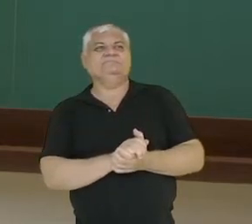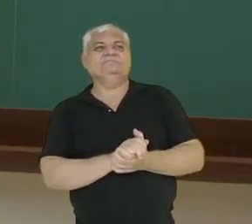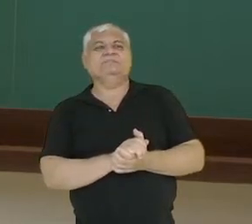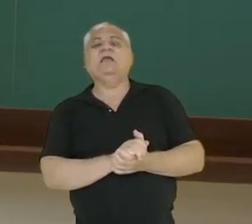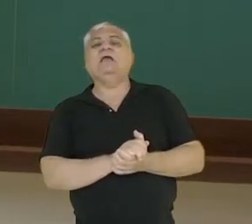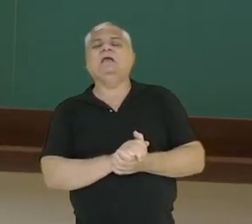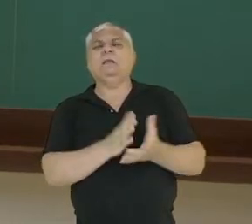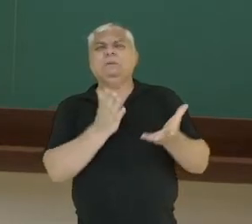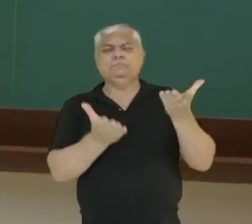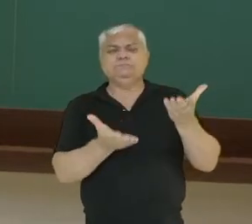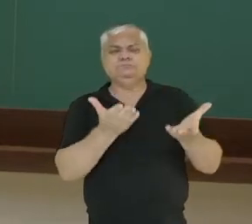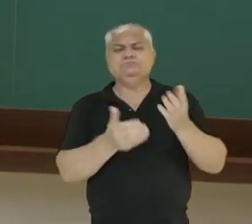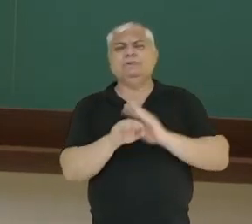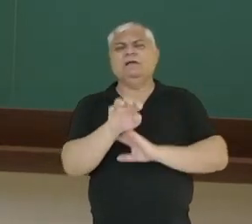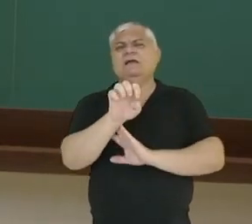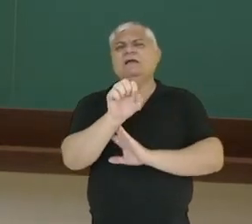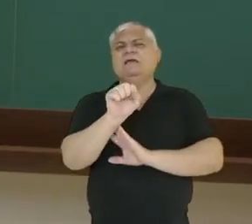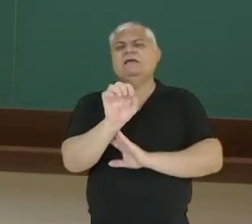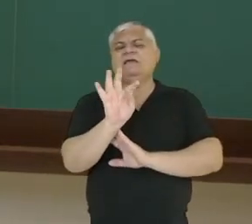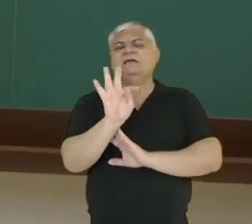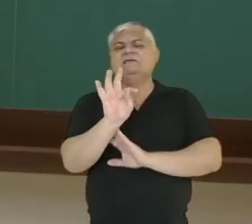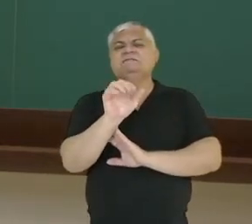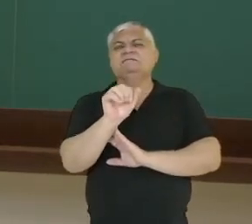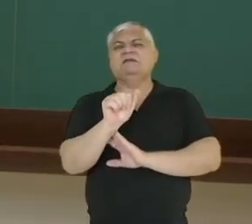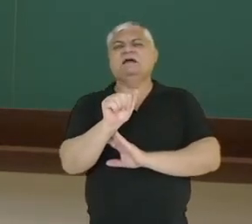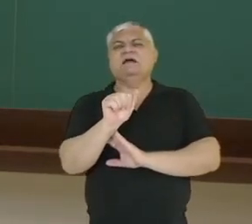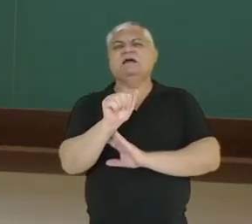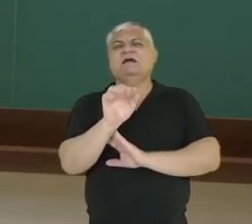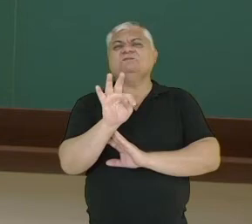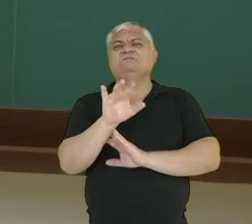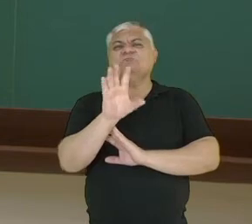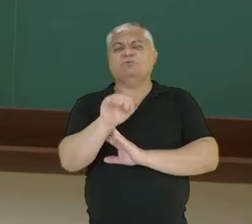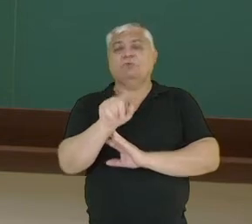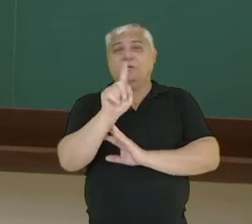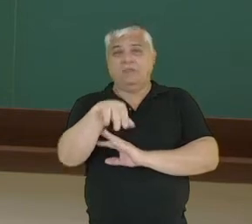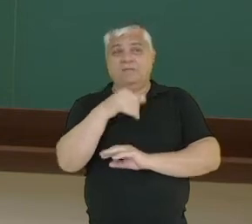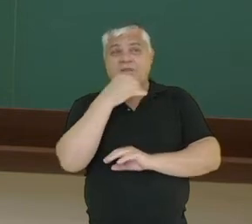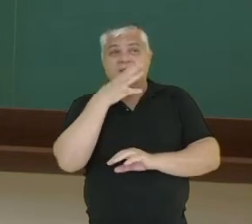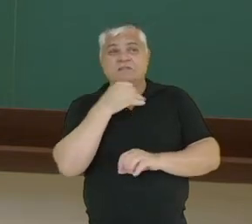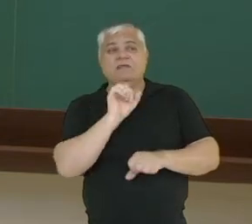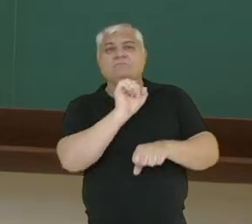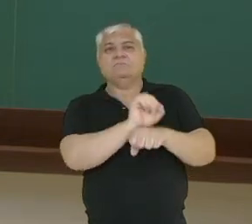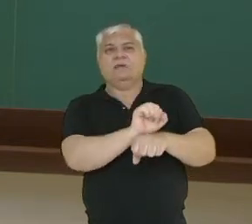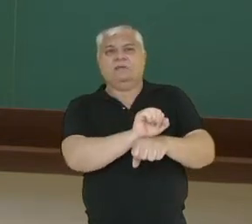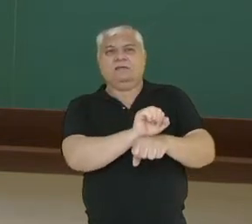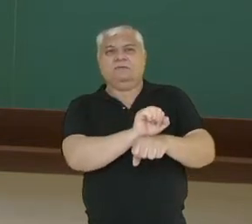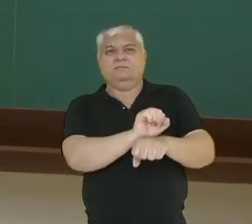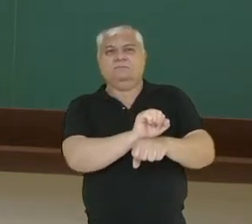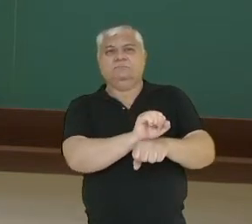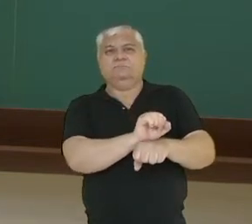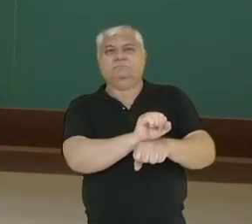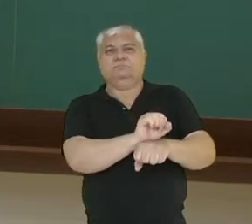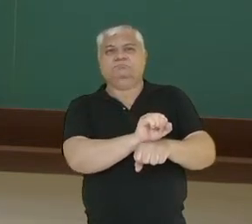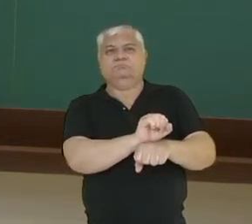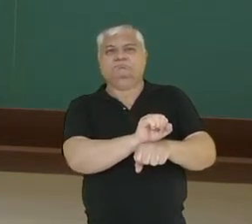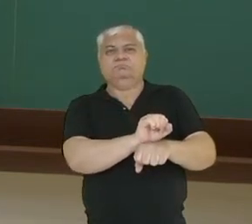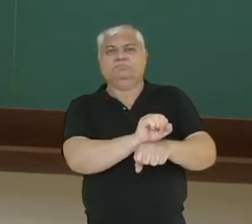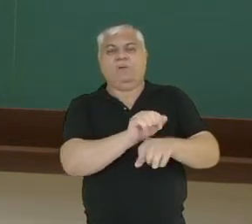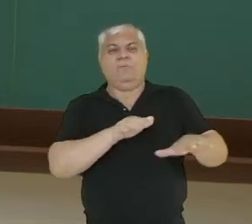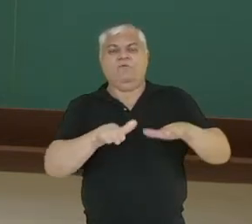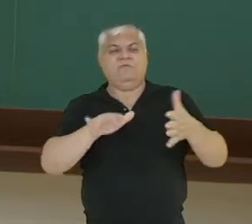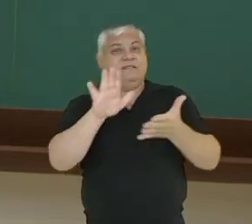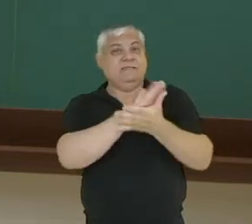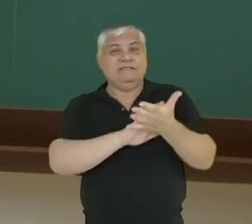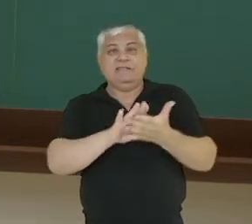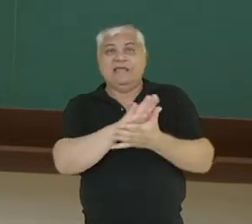O equilíbrio estático é um estado estacionário quando o objeto está em repouso sobre uma superfície em